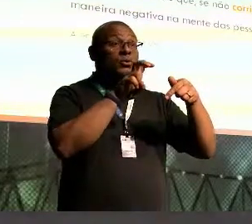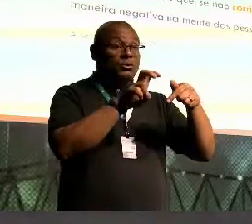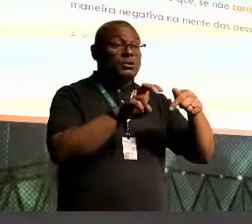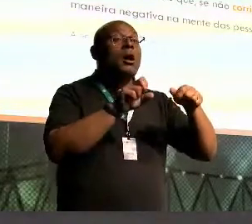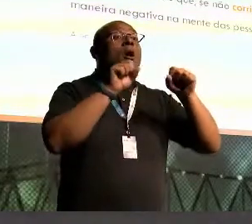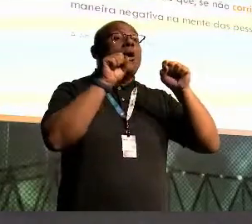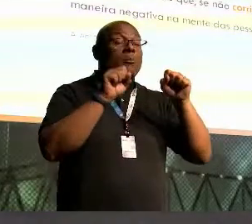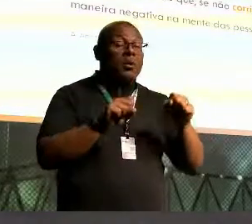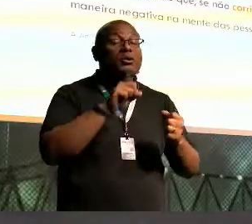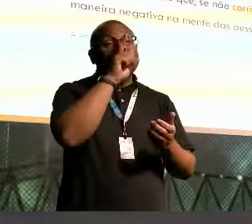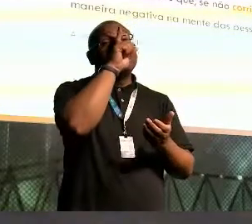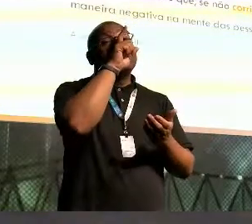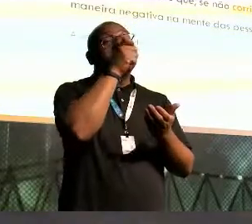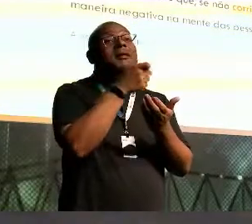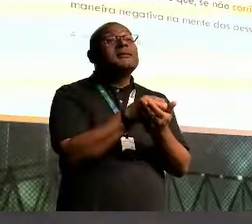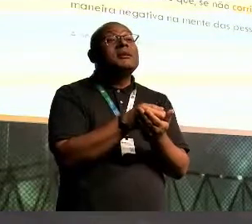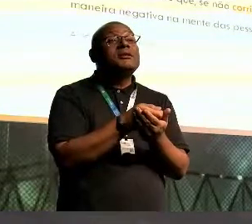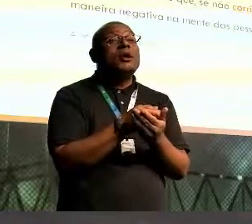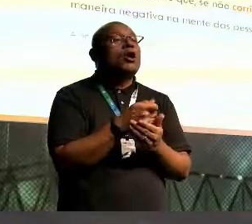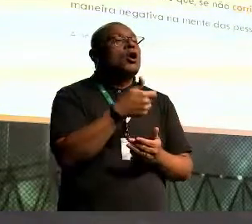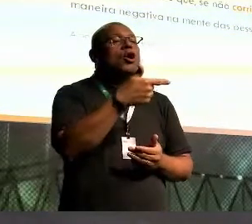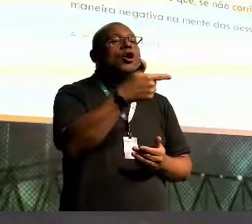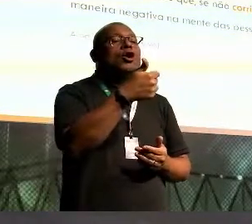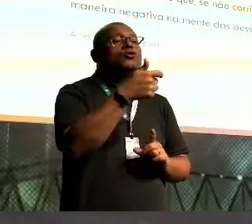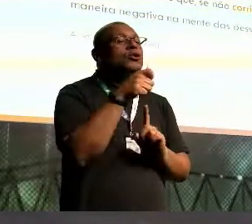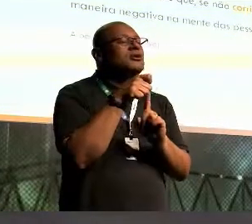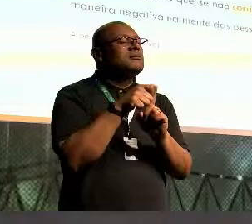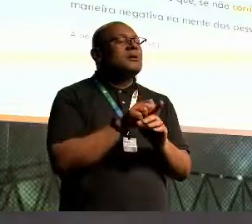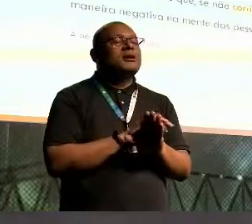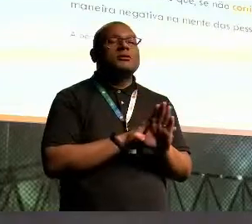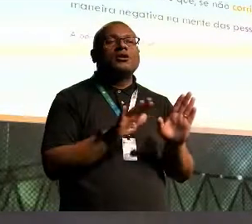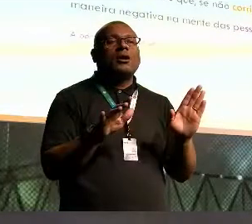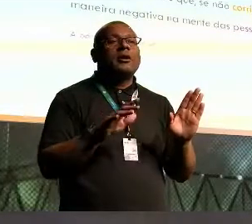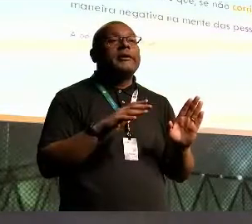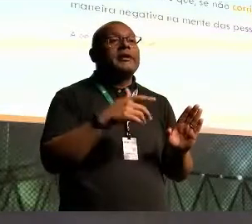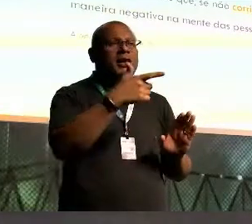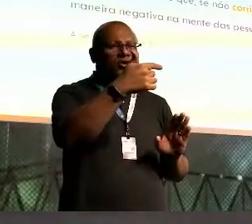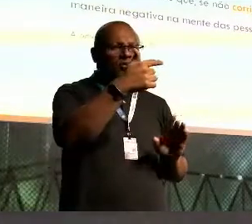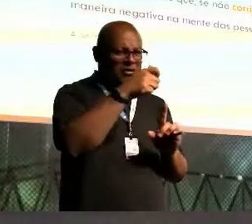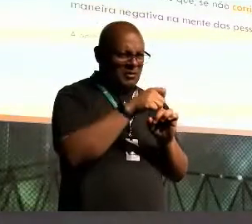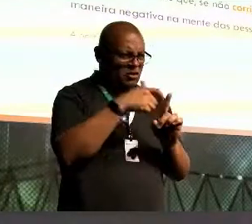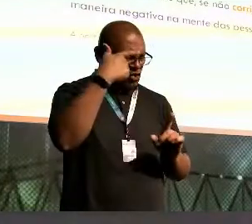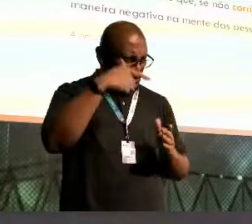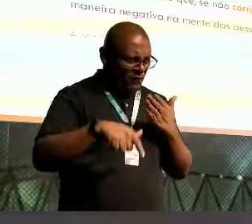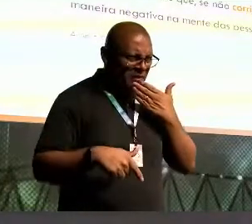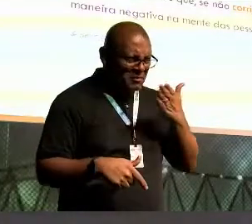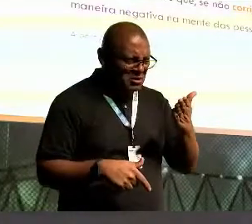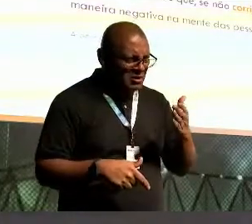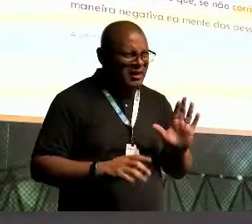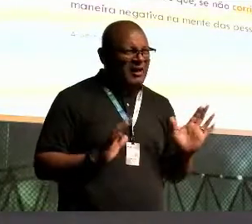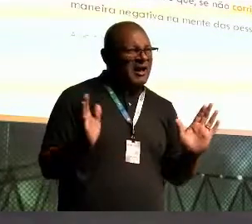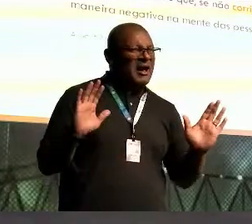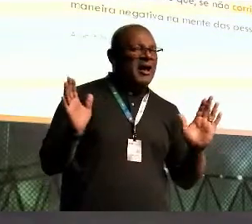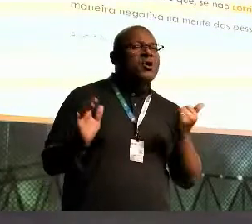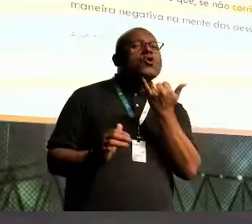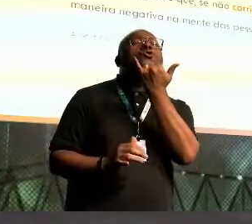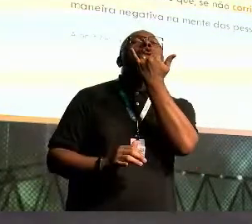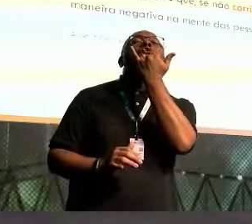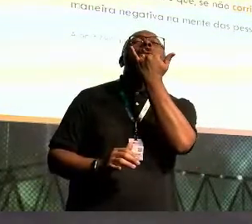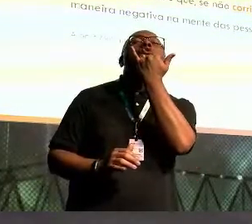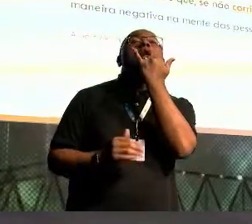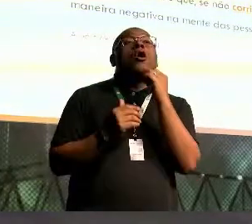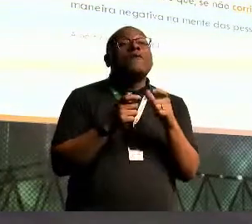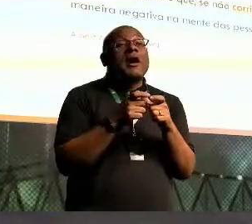sido dados por 12 meses. O banco vai ter que pedir de novo em 12 meses. O usuário vai querer compartilhar? Ou a gente vai cair para 0? Ou vai ter